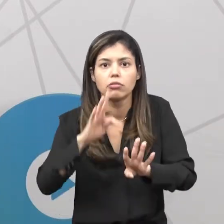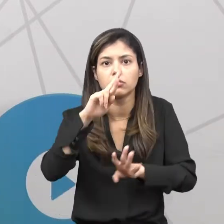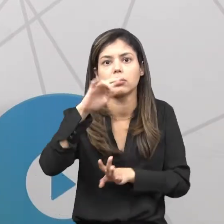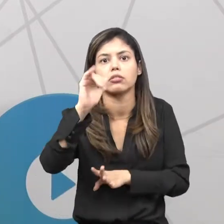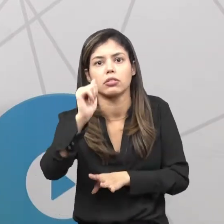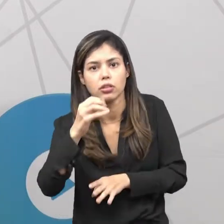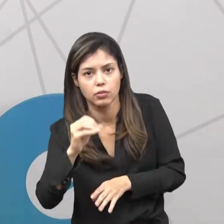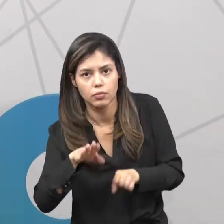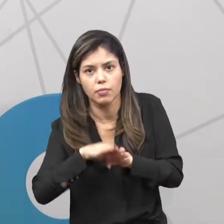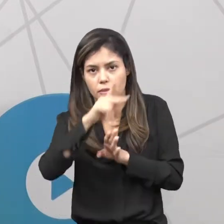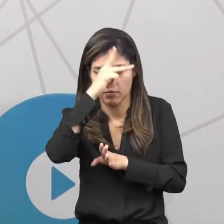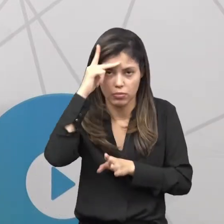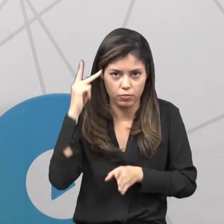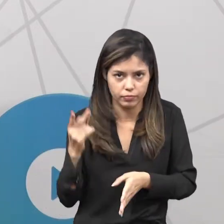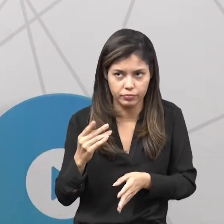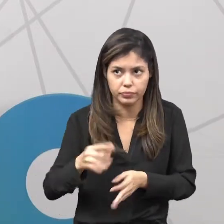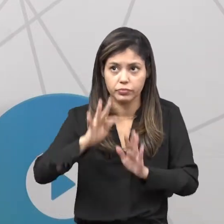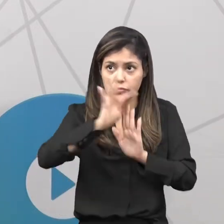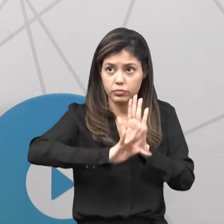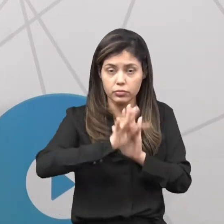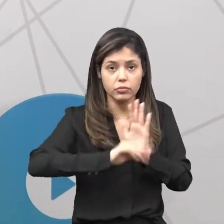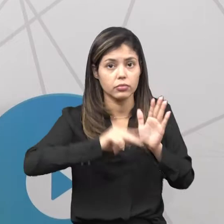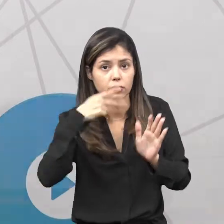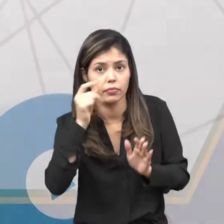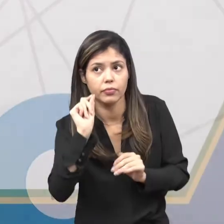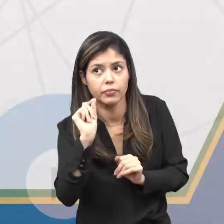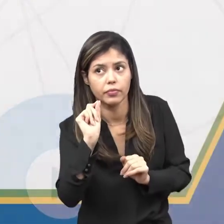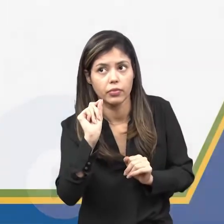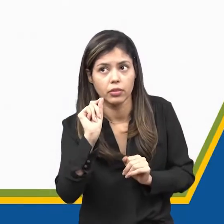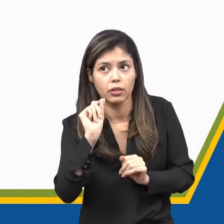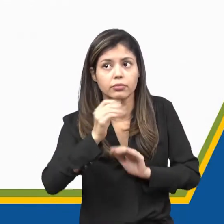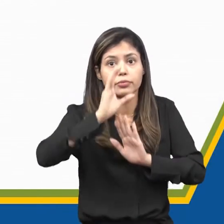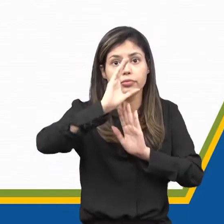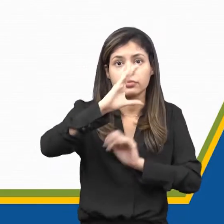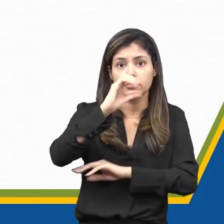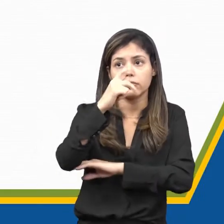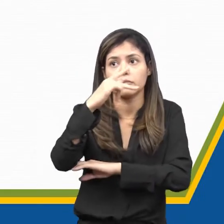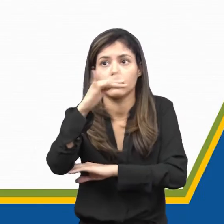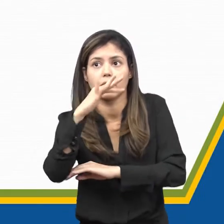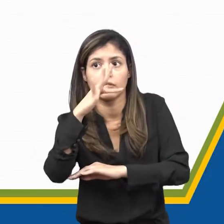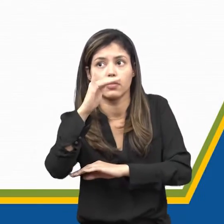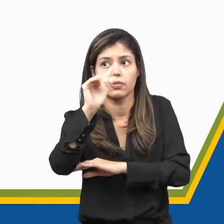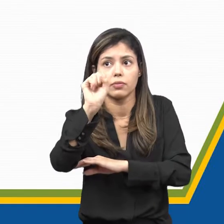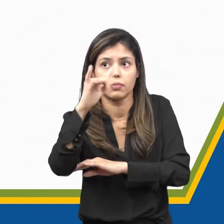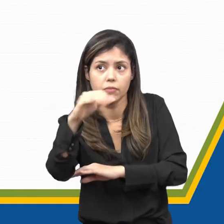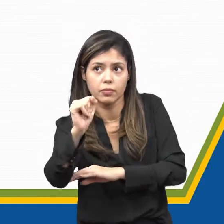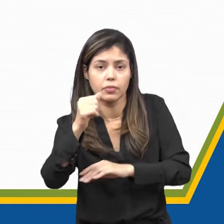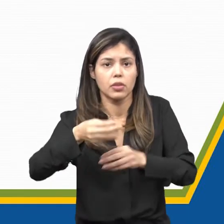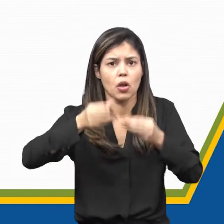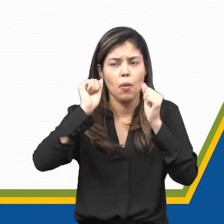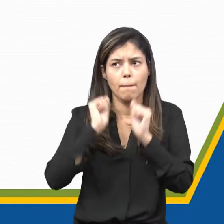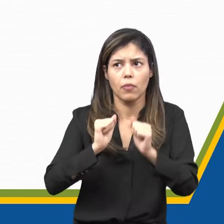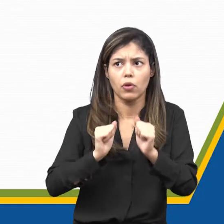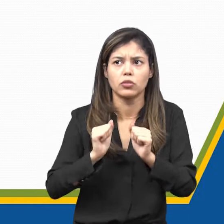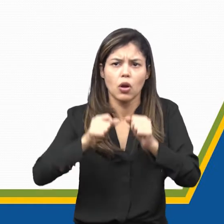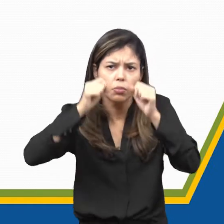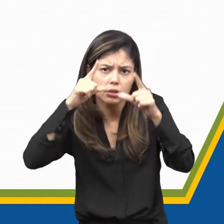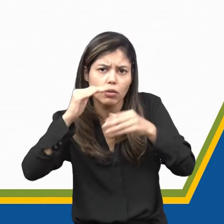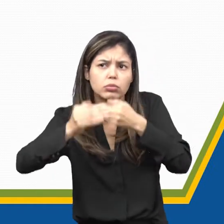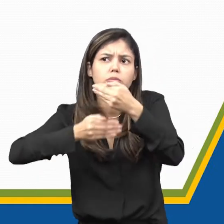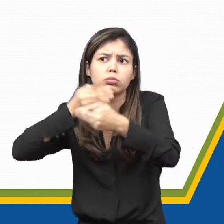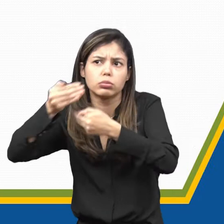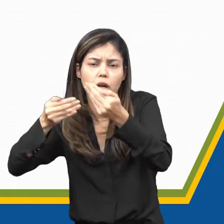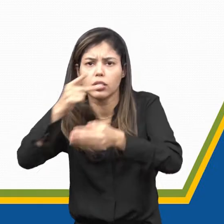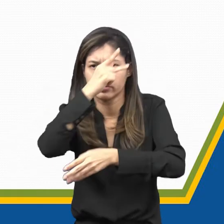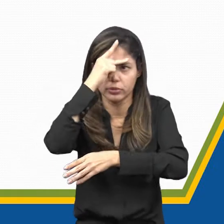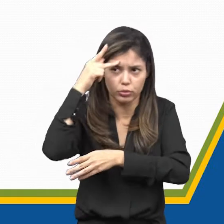ele. O texto segue dizendo que os testes de capacidades físicas eles permitem observar o desenvolvimento